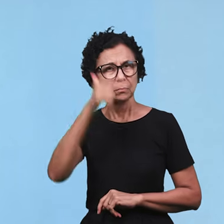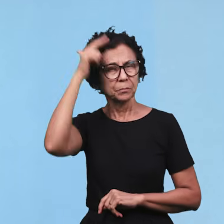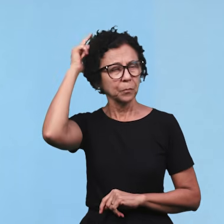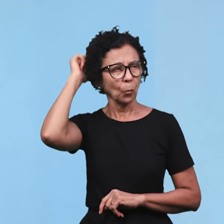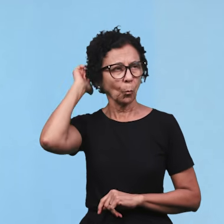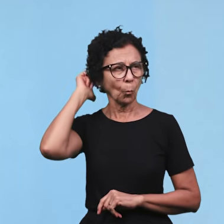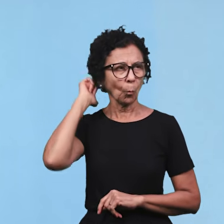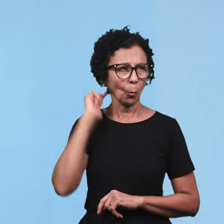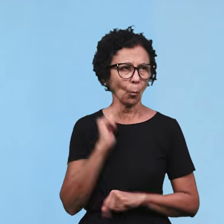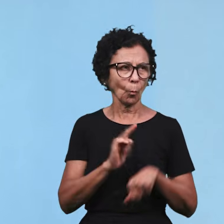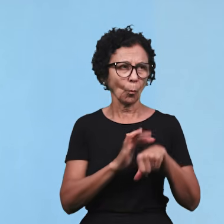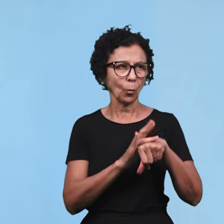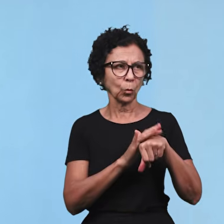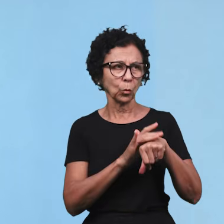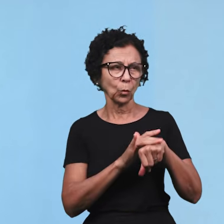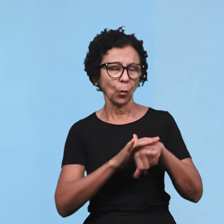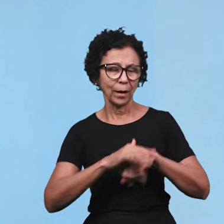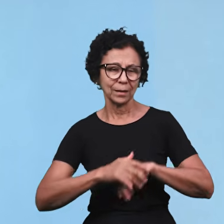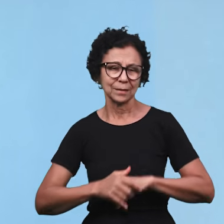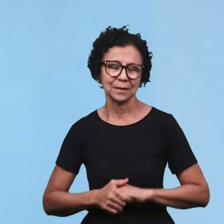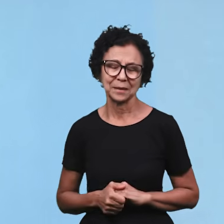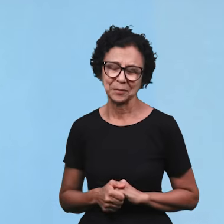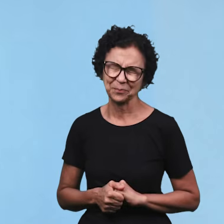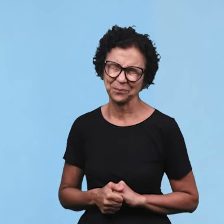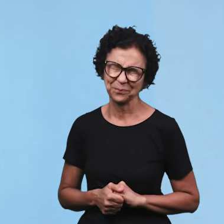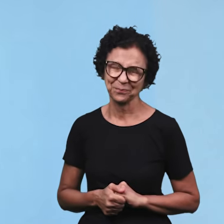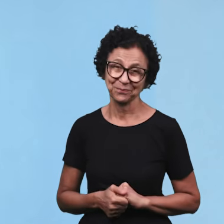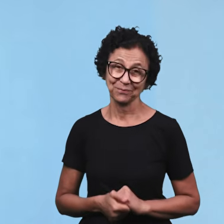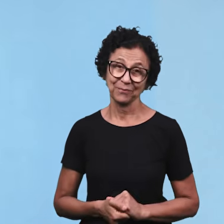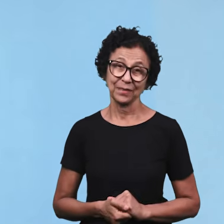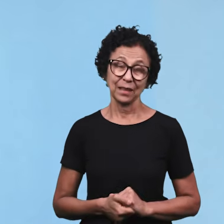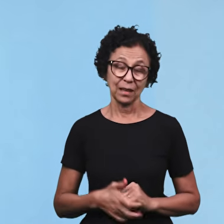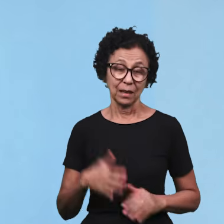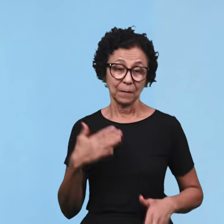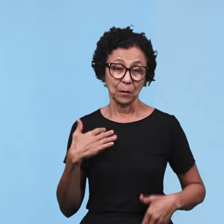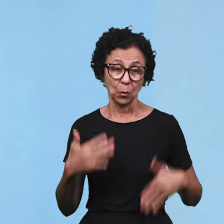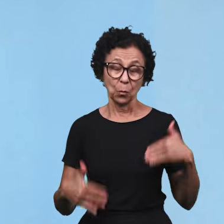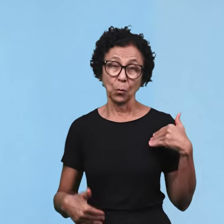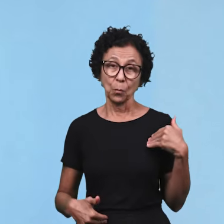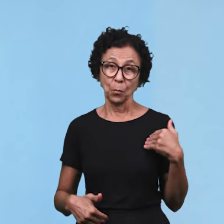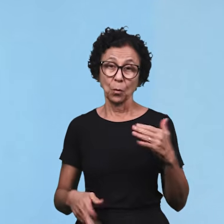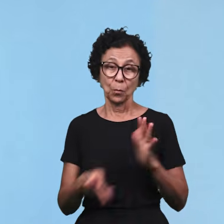cicatricial, que seria uma doença autoimune, que seria o próprio corpo do paciente